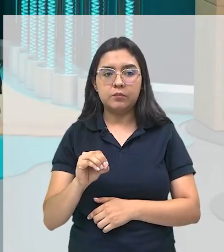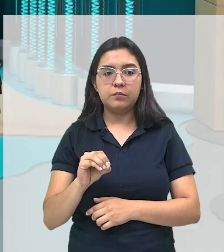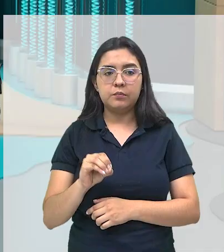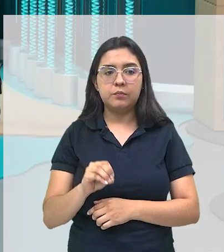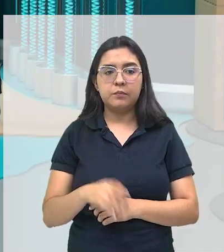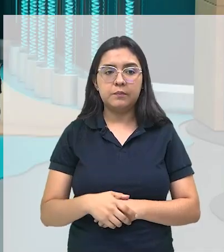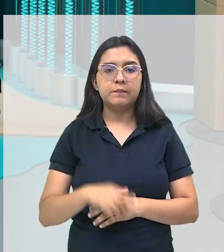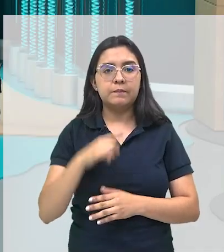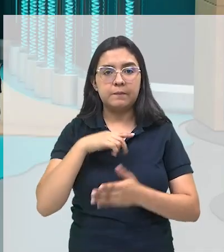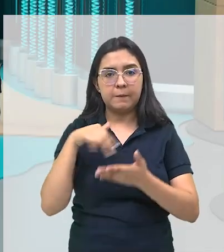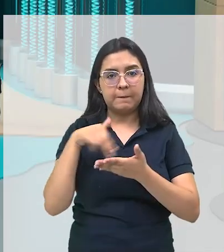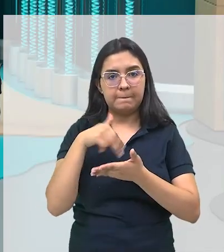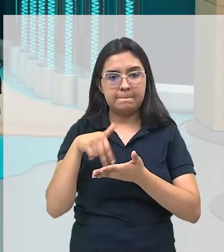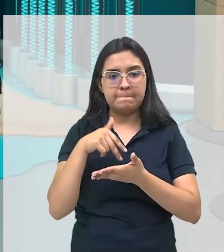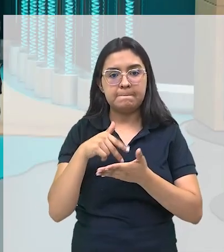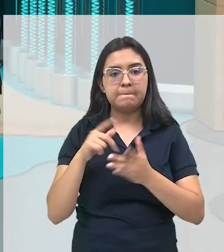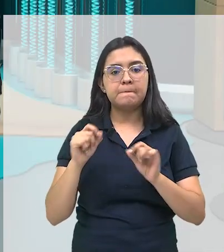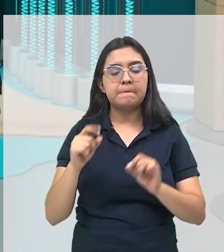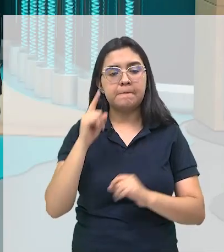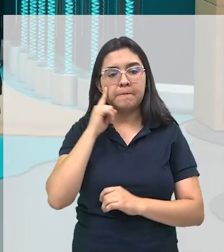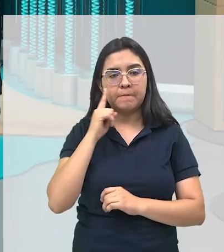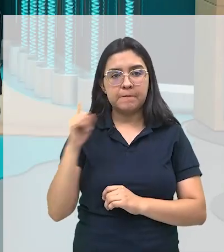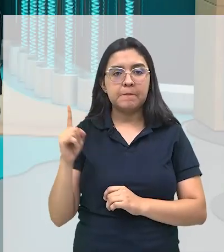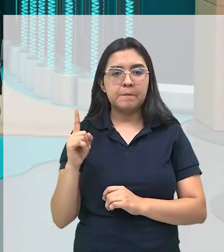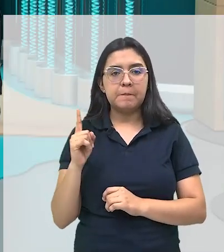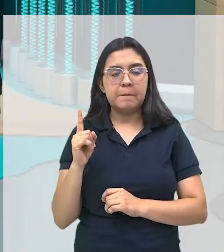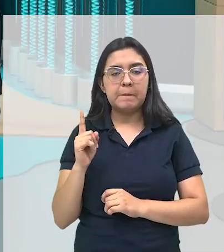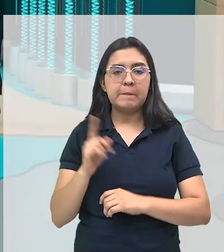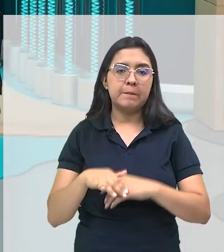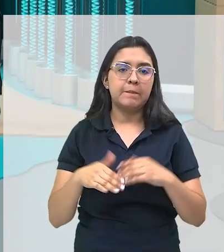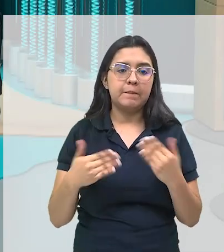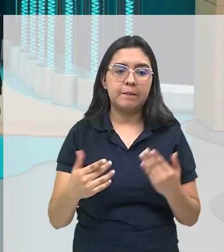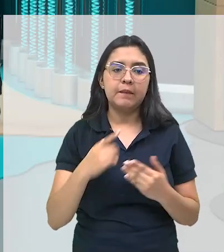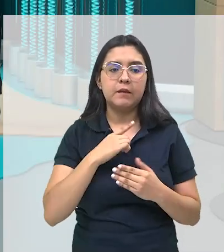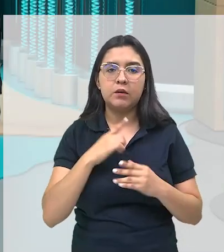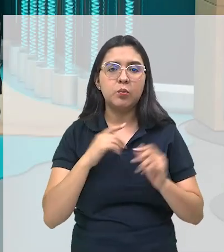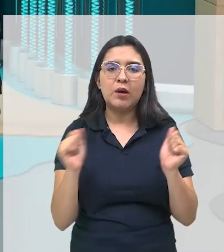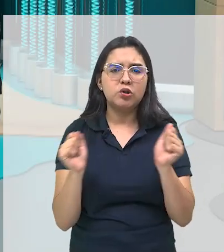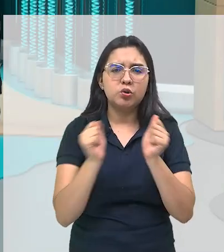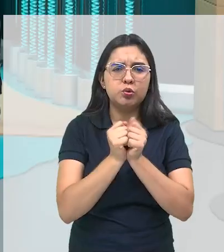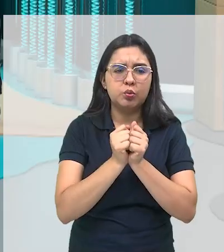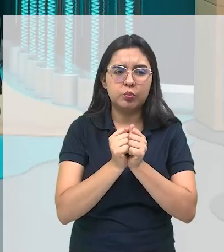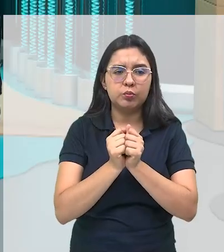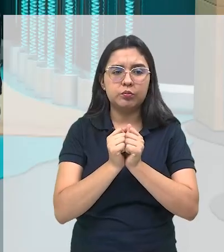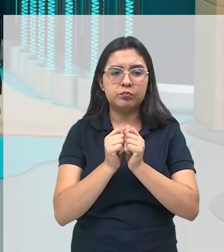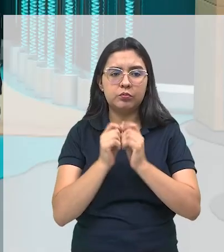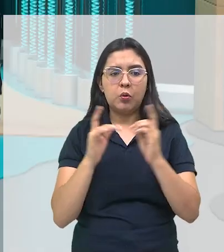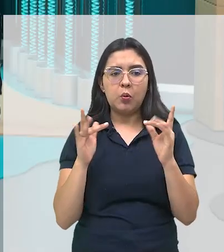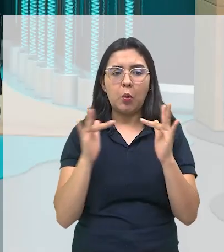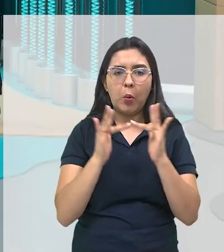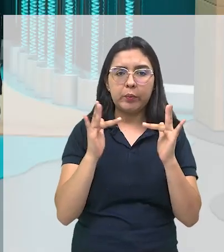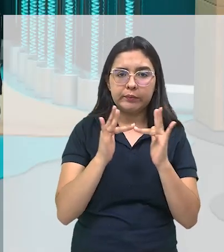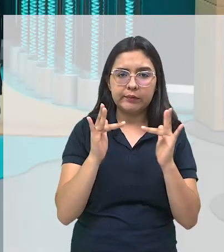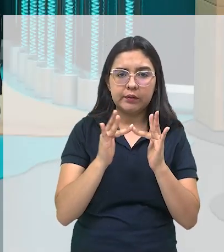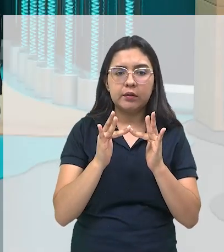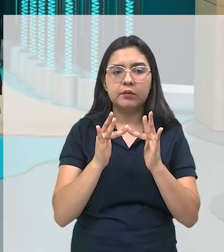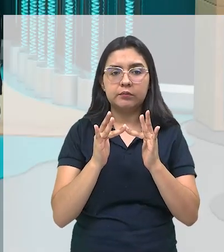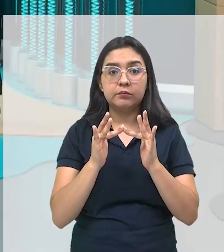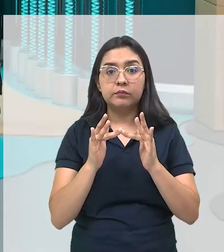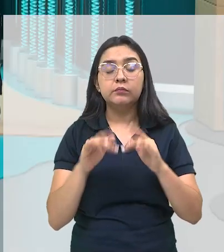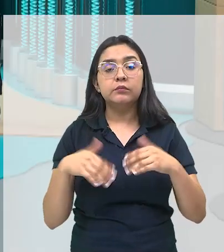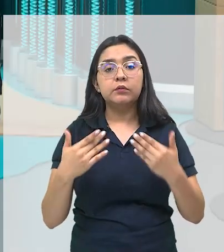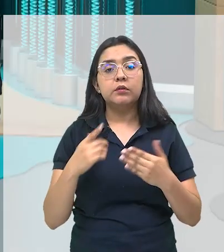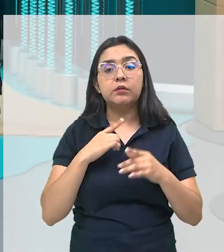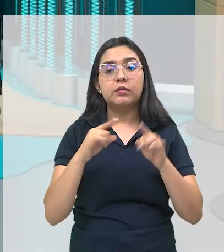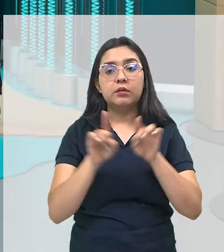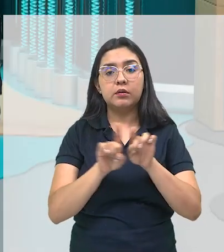dançado assim, ó, dessa forma mais distanciada, né? Não é juntinho, ela tem esse espaço. Isso